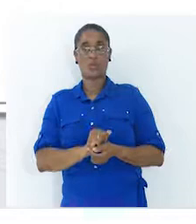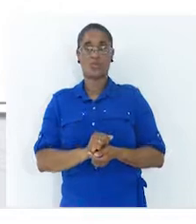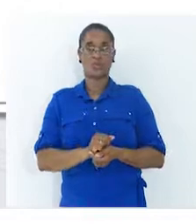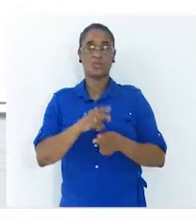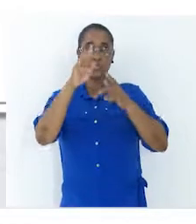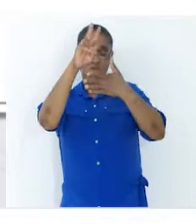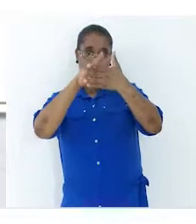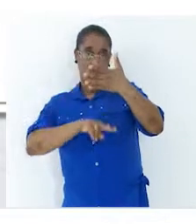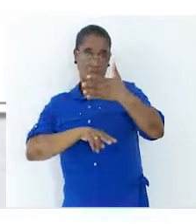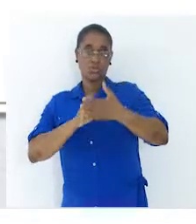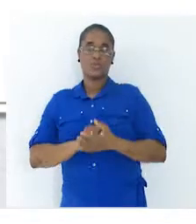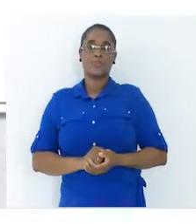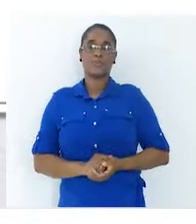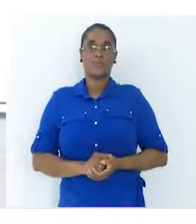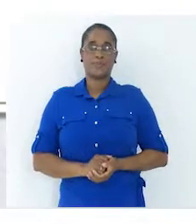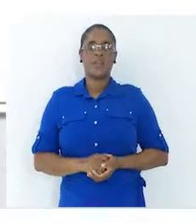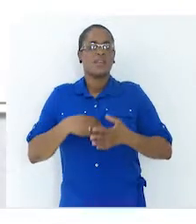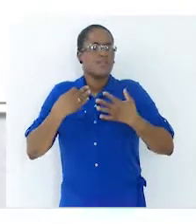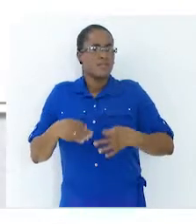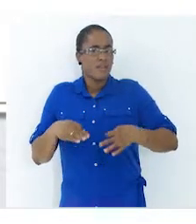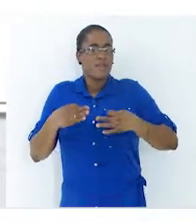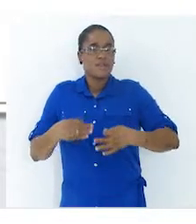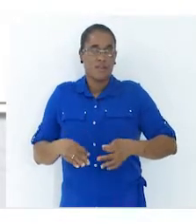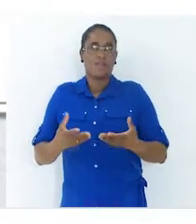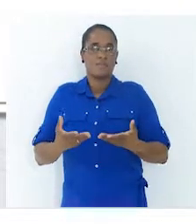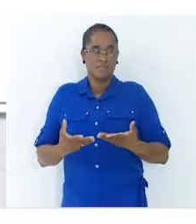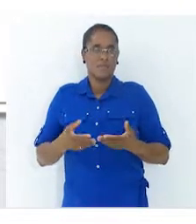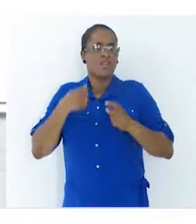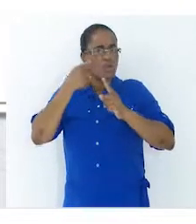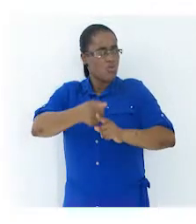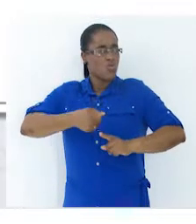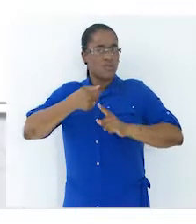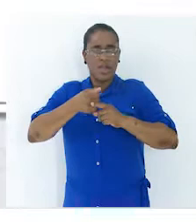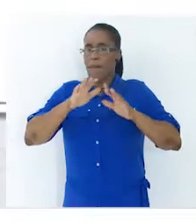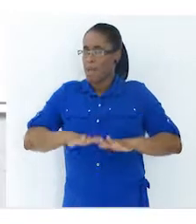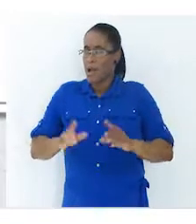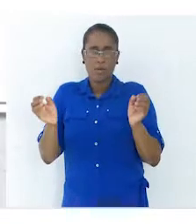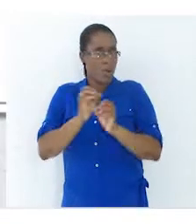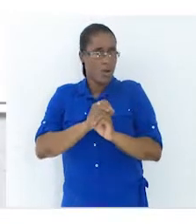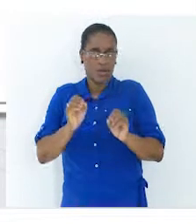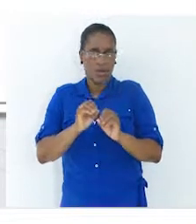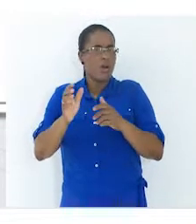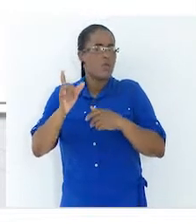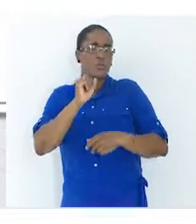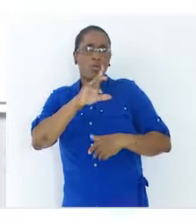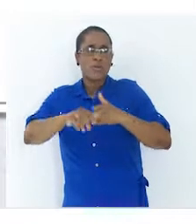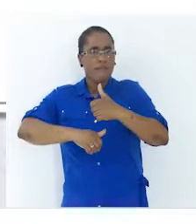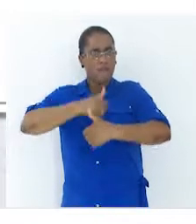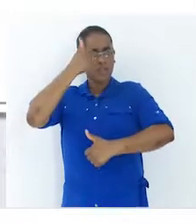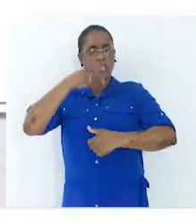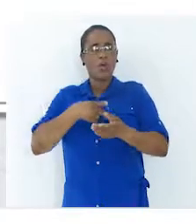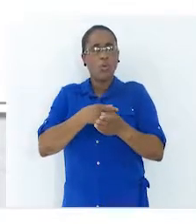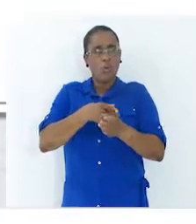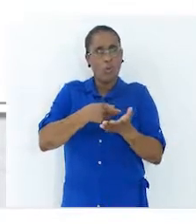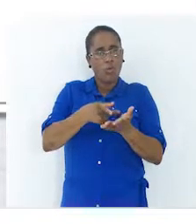o nosso texto. E sempre na luta, quer dizer, não podemos parar. Para vencer a COVID-19, temos que